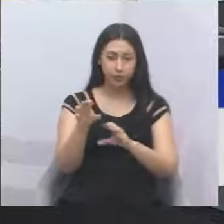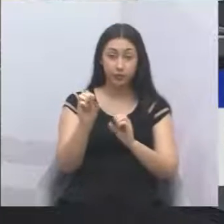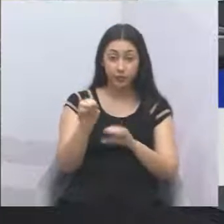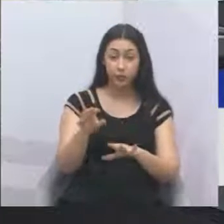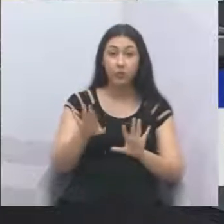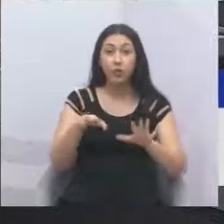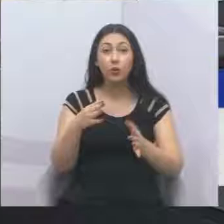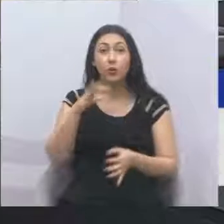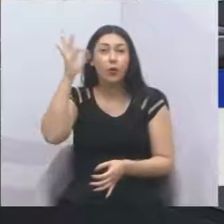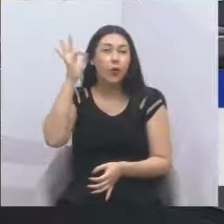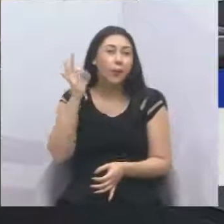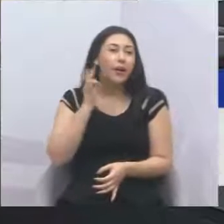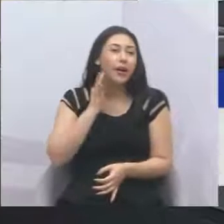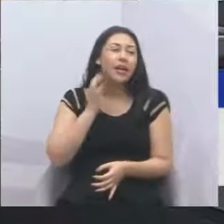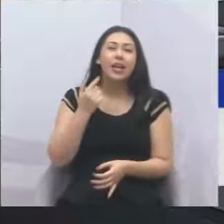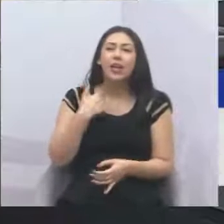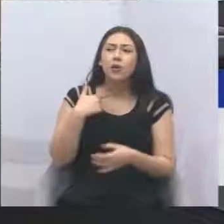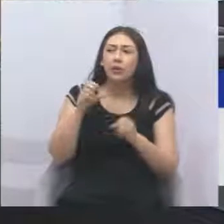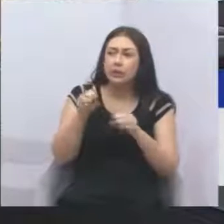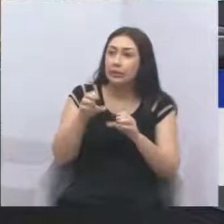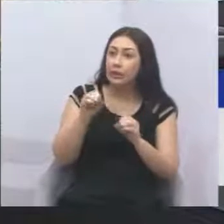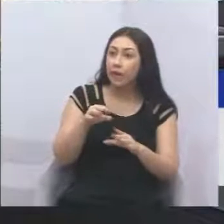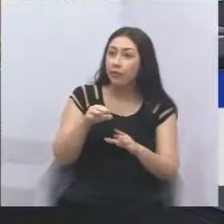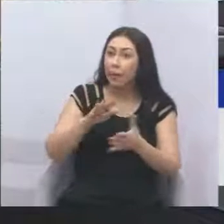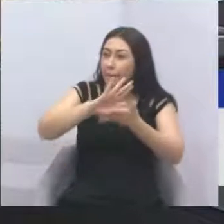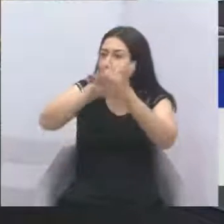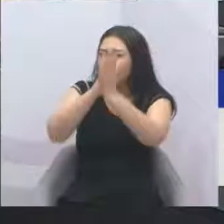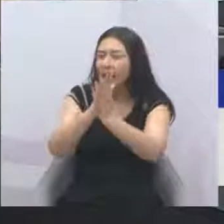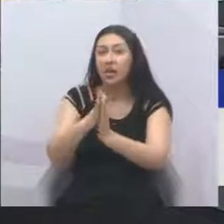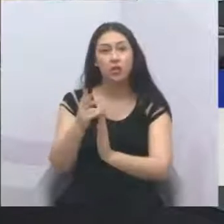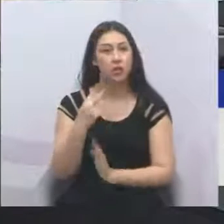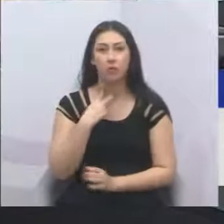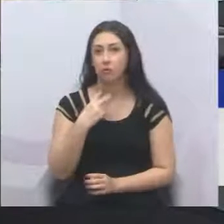quando aparecia abelha, eu sempre educava os alunos a não matar as